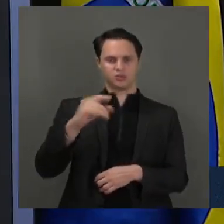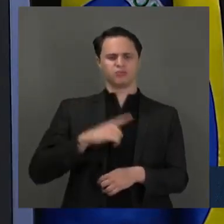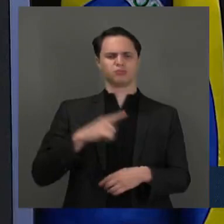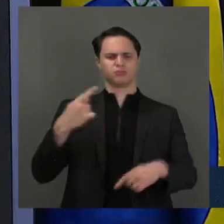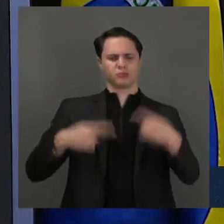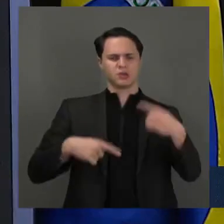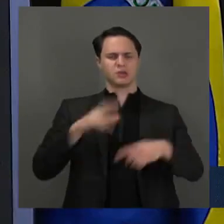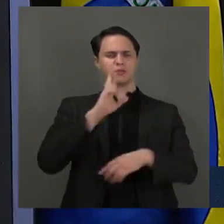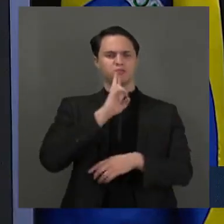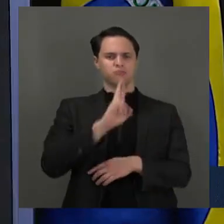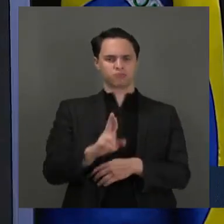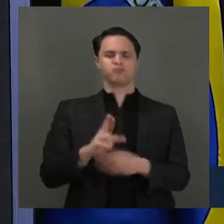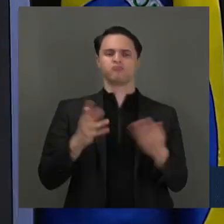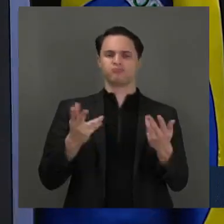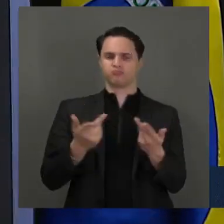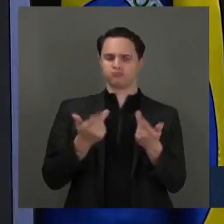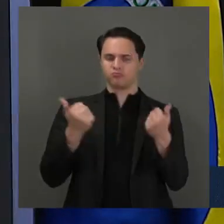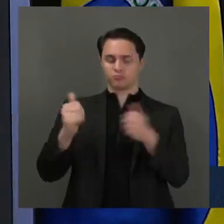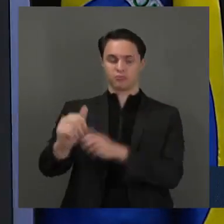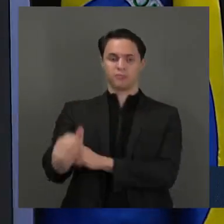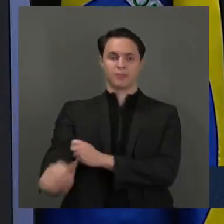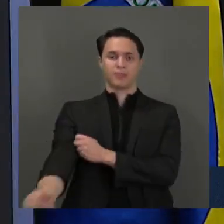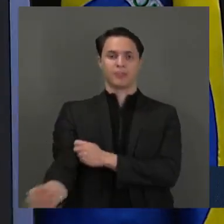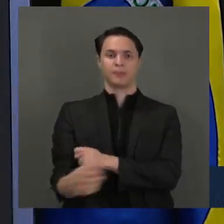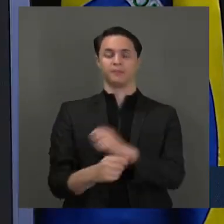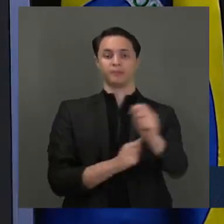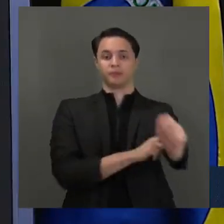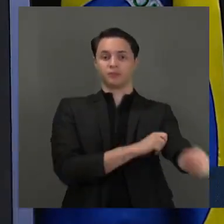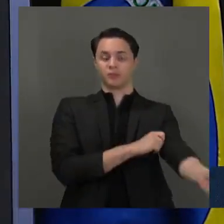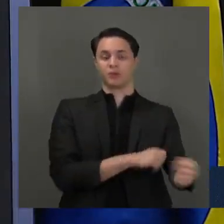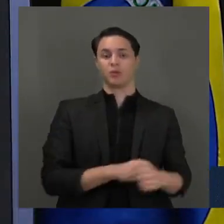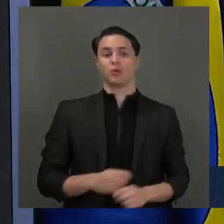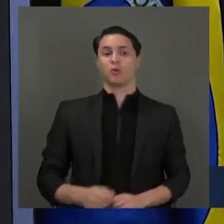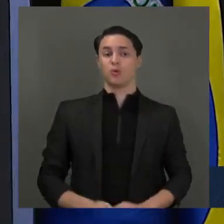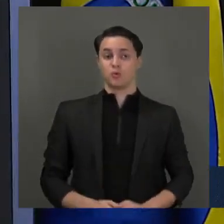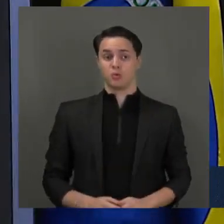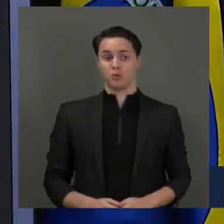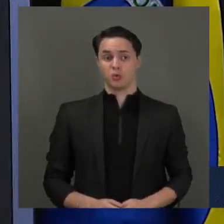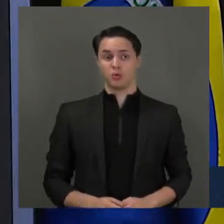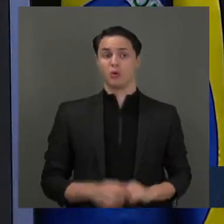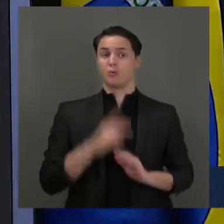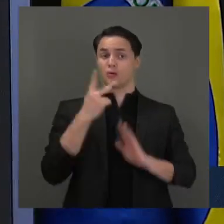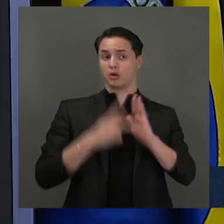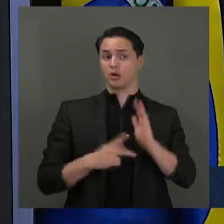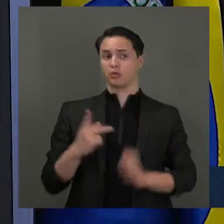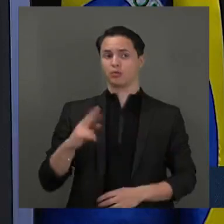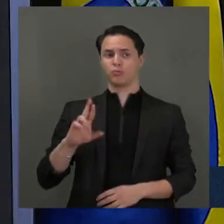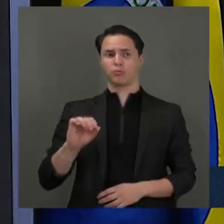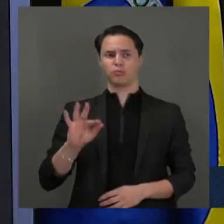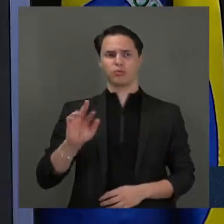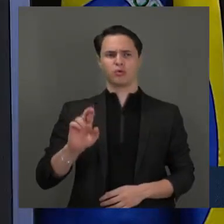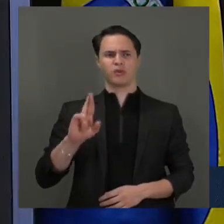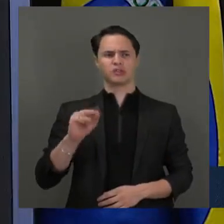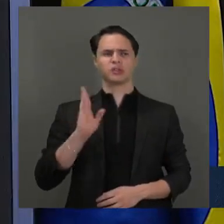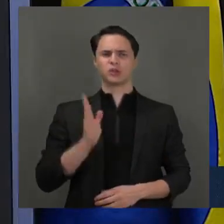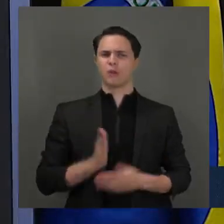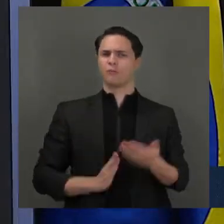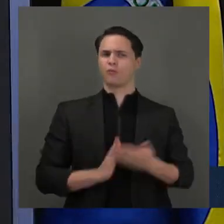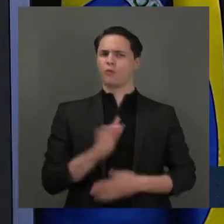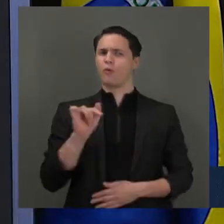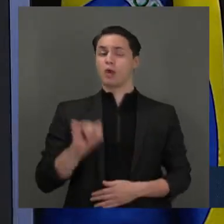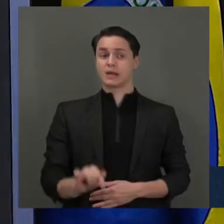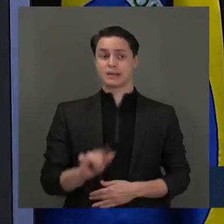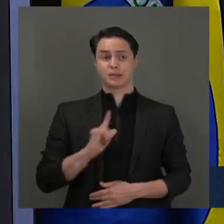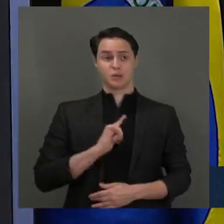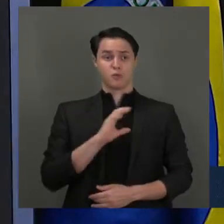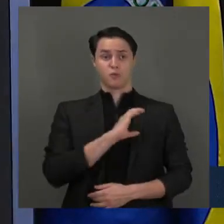muito proveitosos. O projeto do PROFERT já foi aprovado aqui no Senado Federal, na Comissão